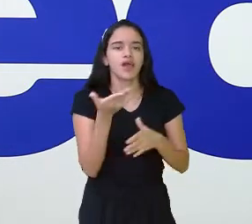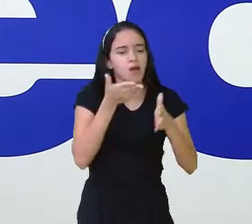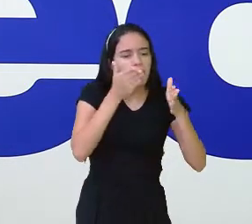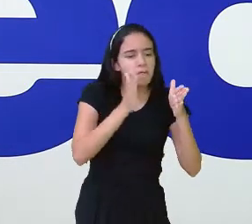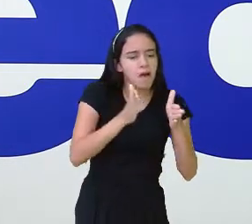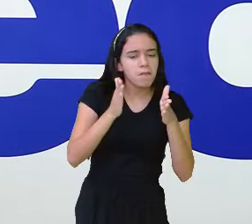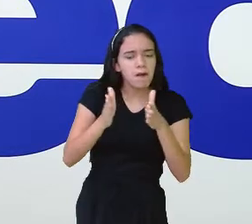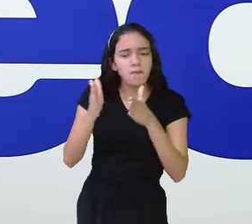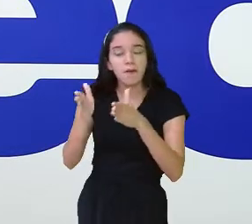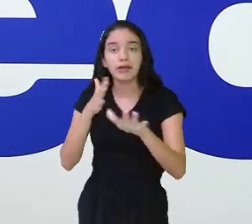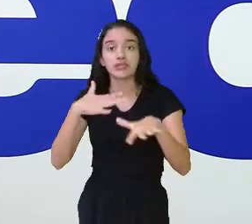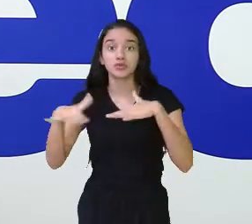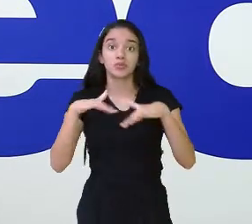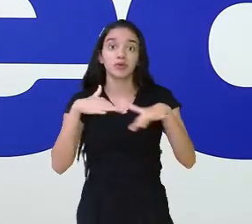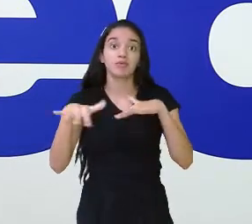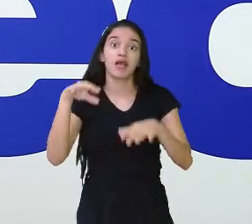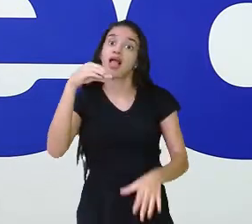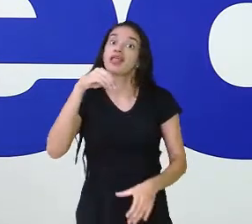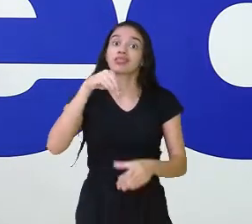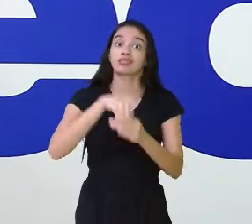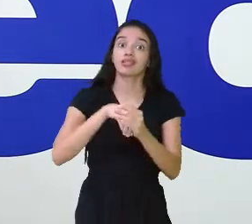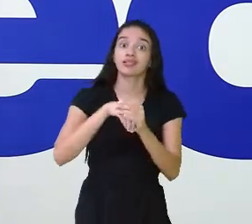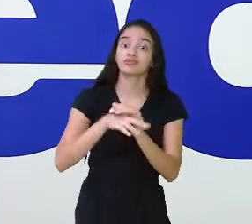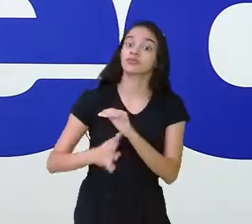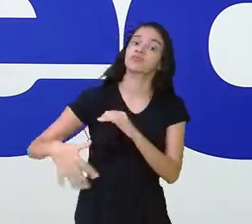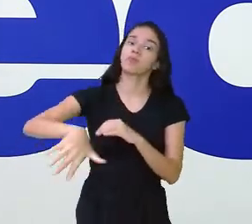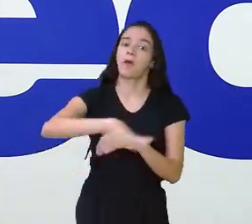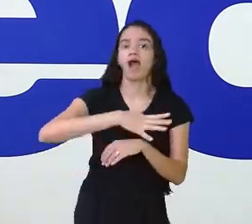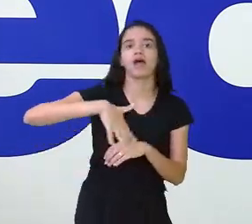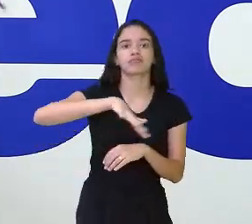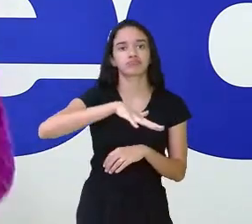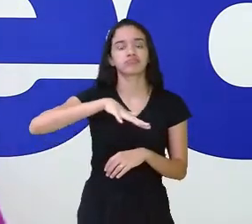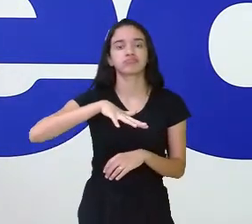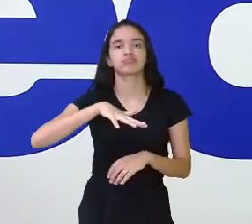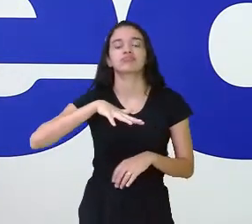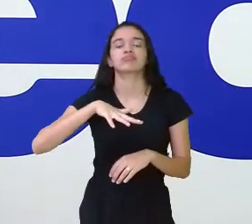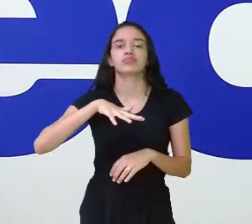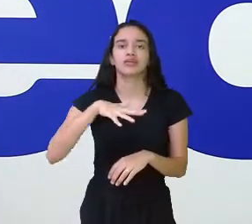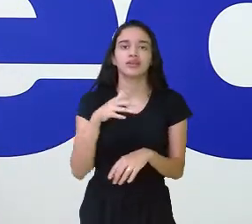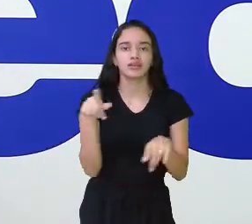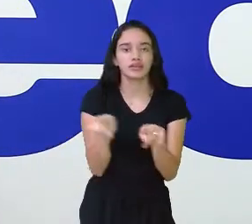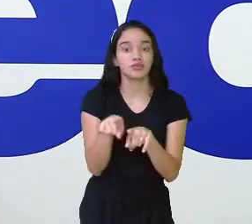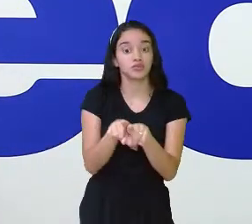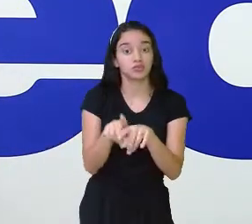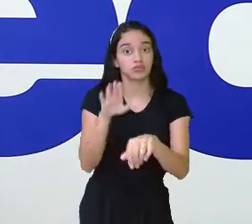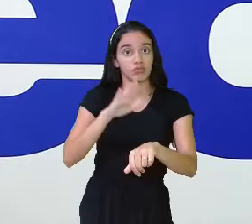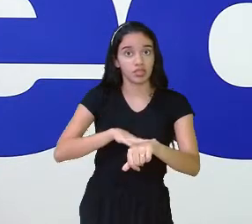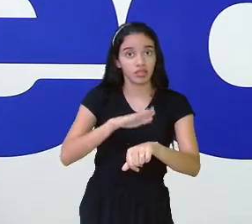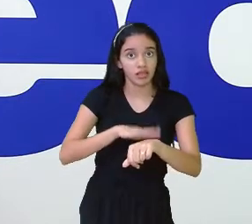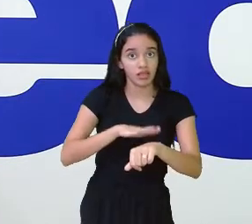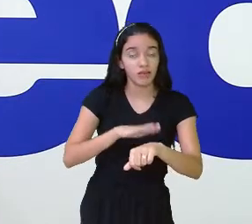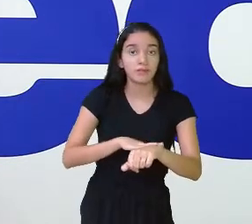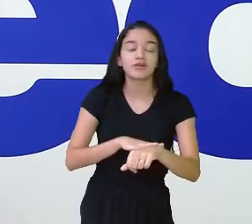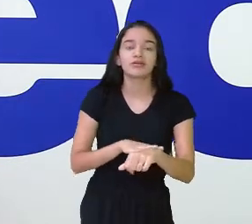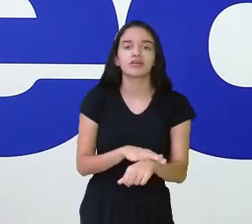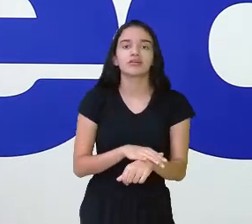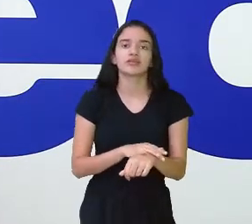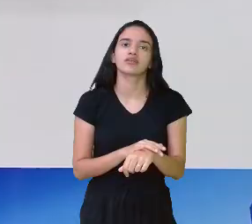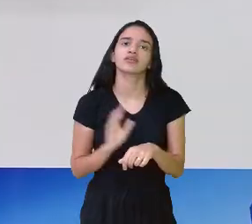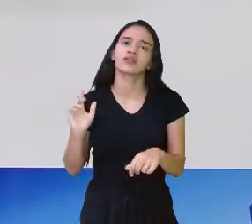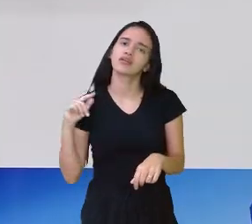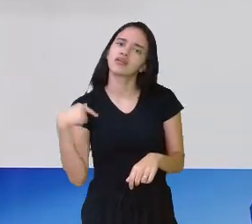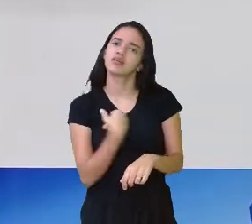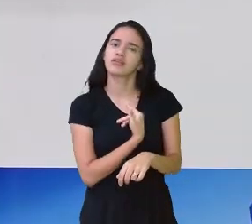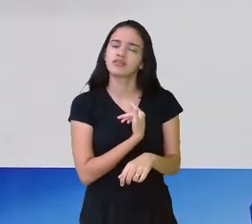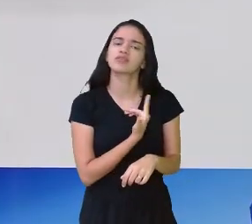partes desse movimento dentro de um espaço. Sim. E de um tempo. Pois é, a